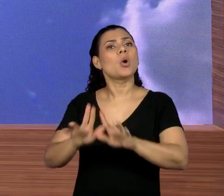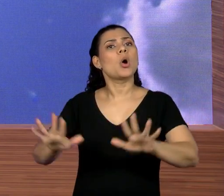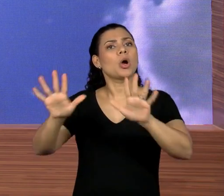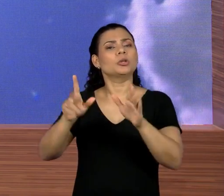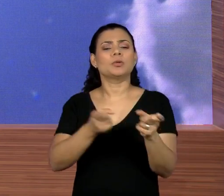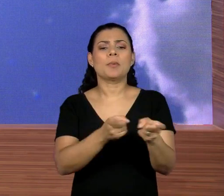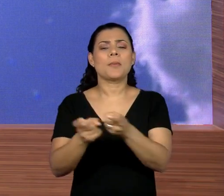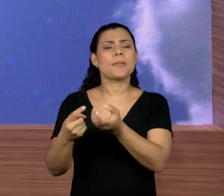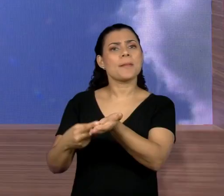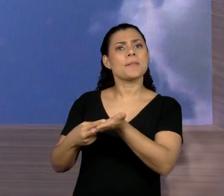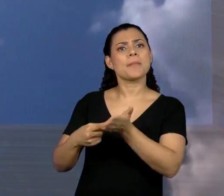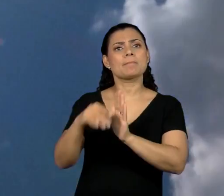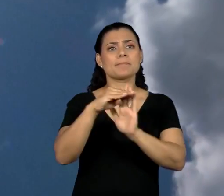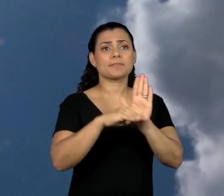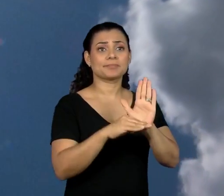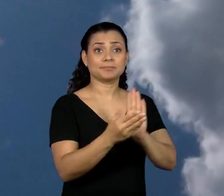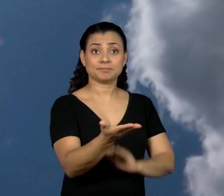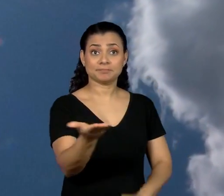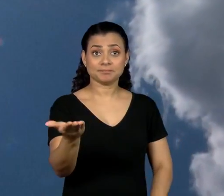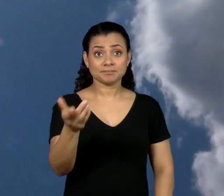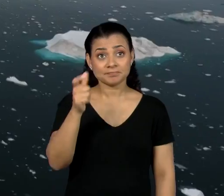Unidas.